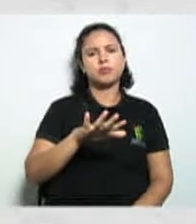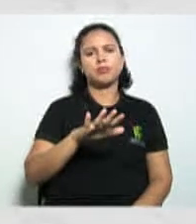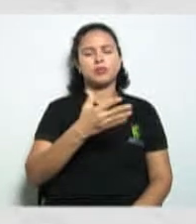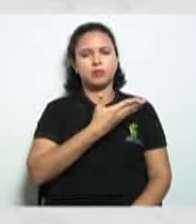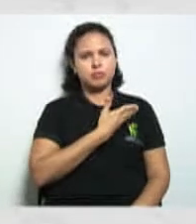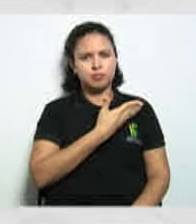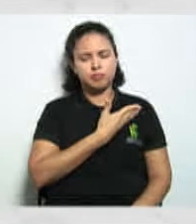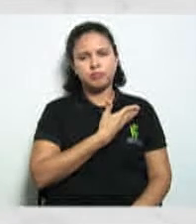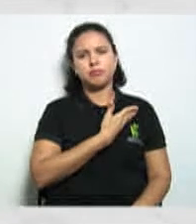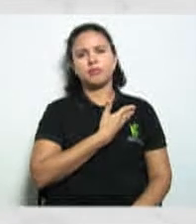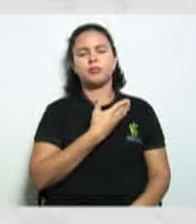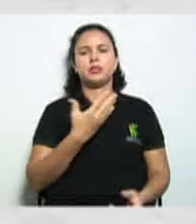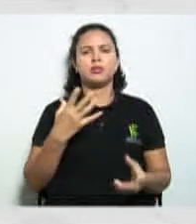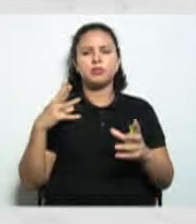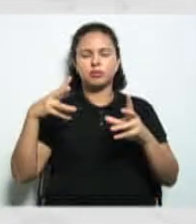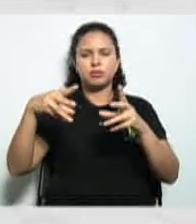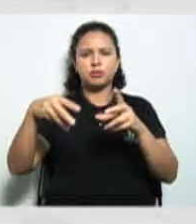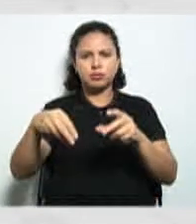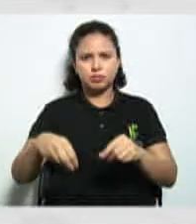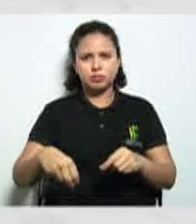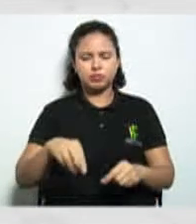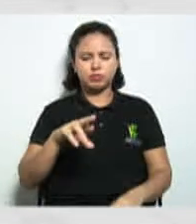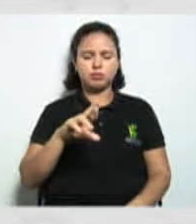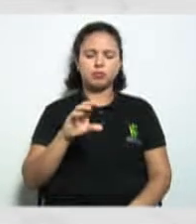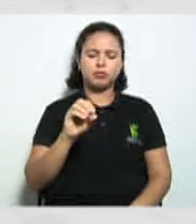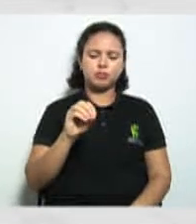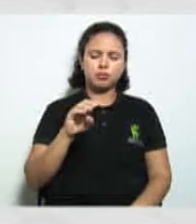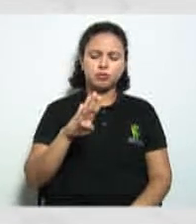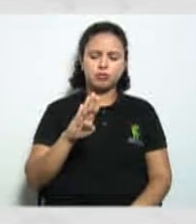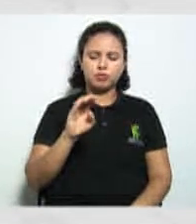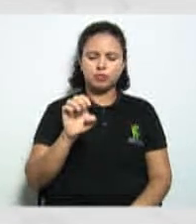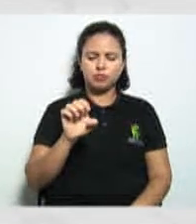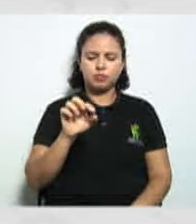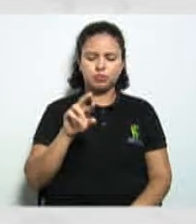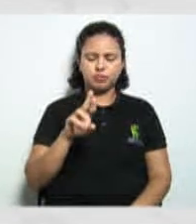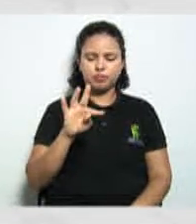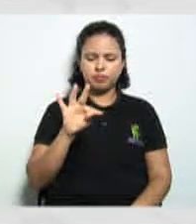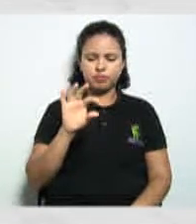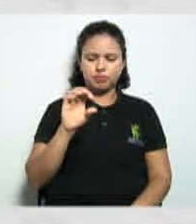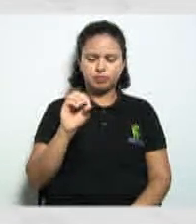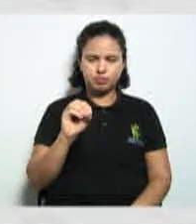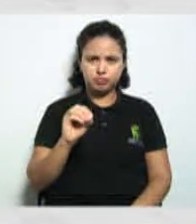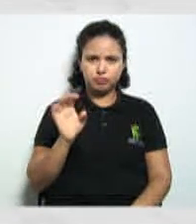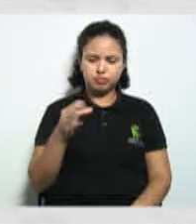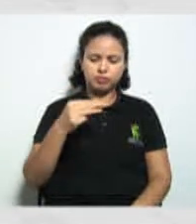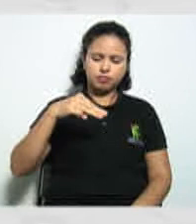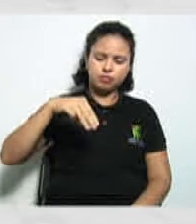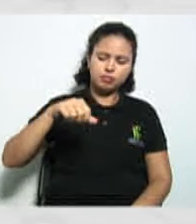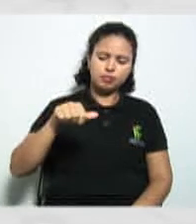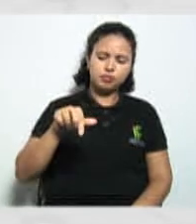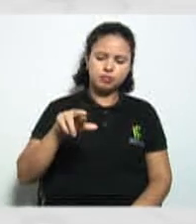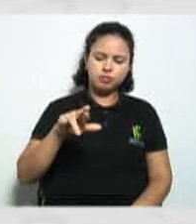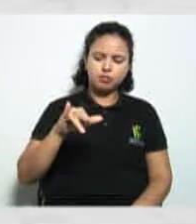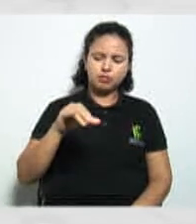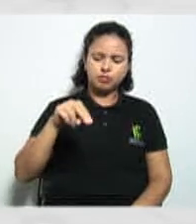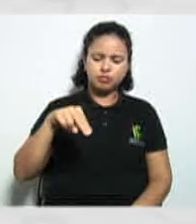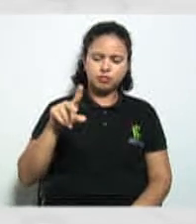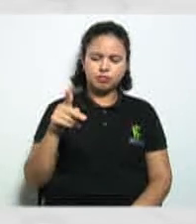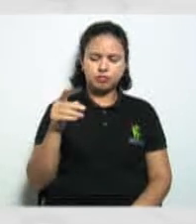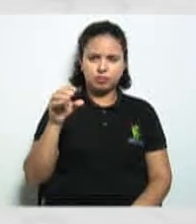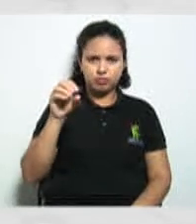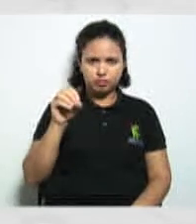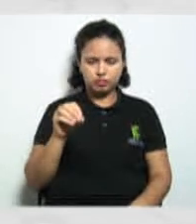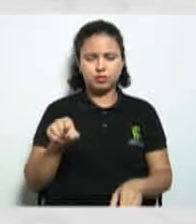Campo, Hermínia Castoldi de Oliveira, Roberto Marinho, João Paulo II, Estrela Azul. Para todos, então, de Machadinho do Oeste,